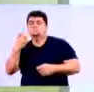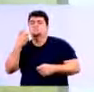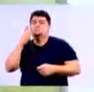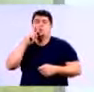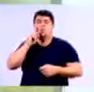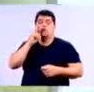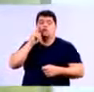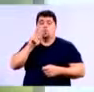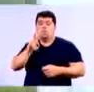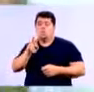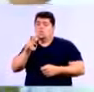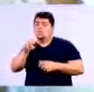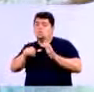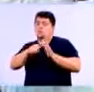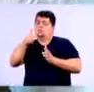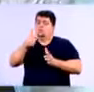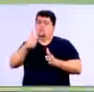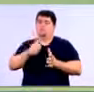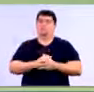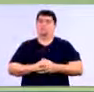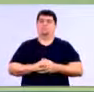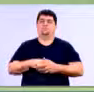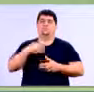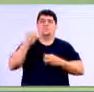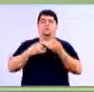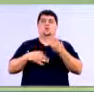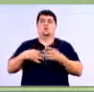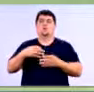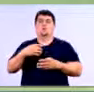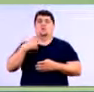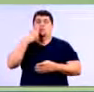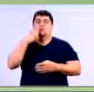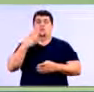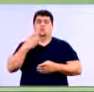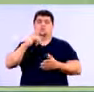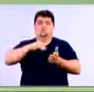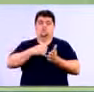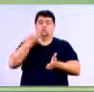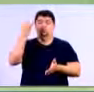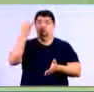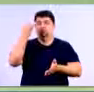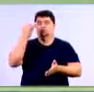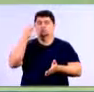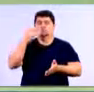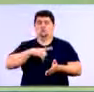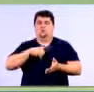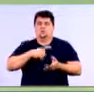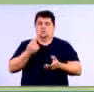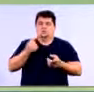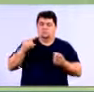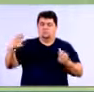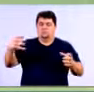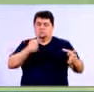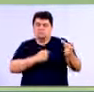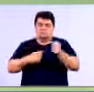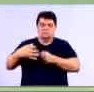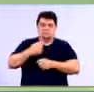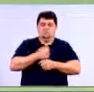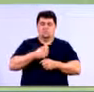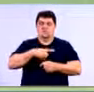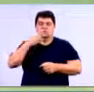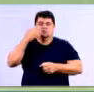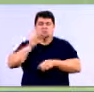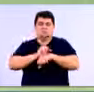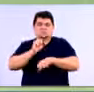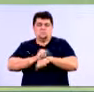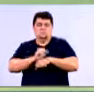vivencia. Nós discutimos, então, custo de oportunidade, juros, professor, juros, né, que são os rendimentos, né, aquele retorno positivo que a gente